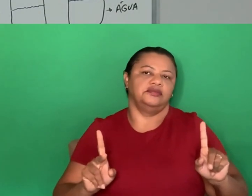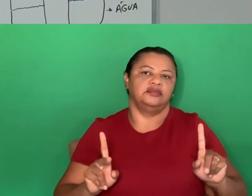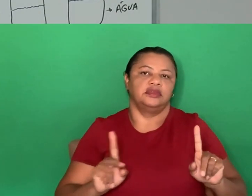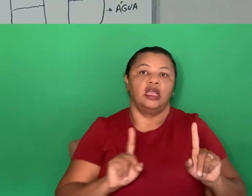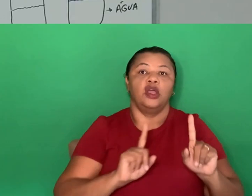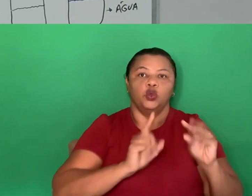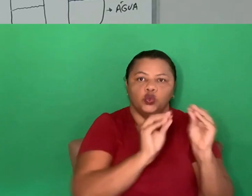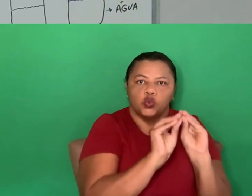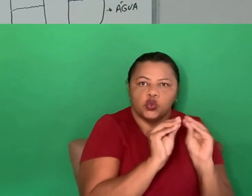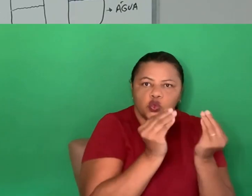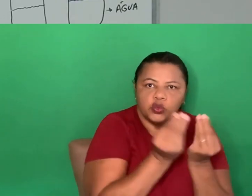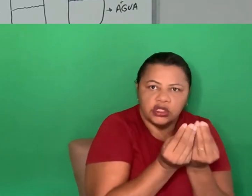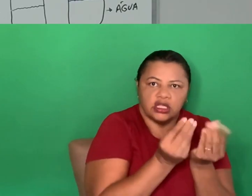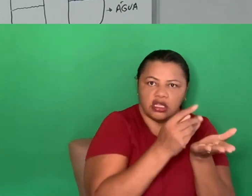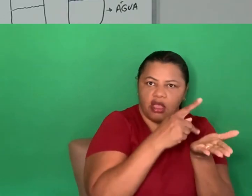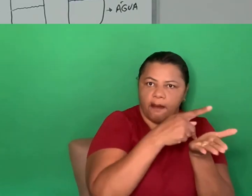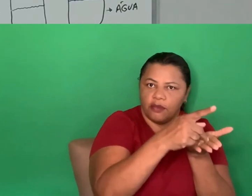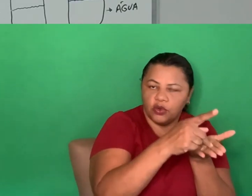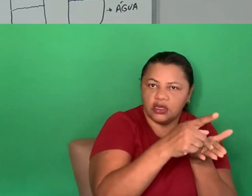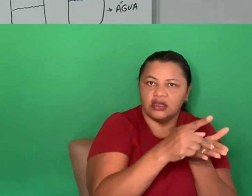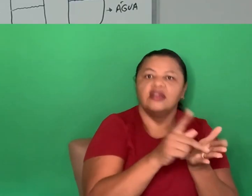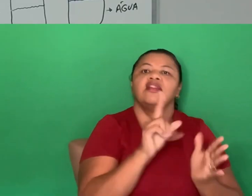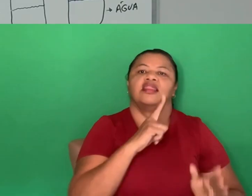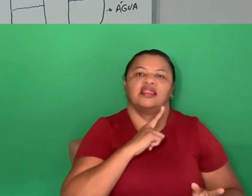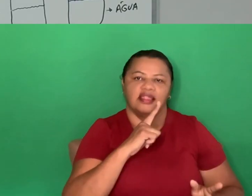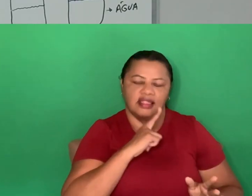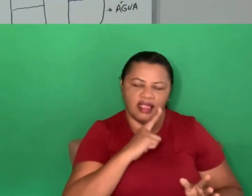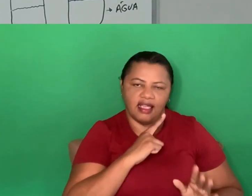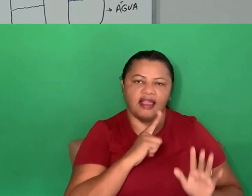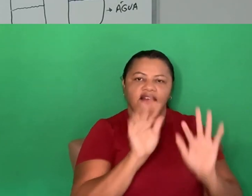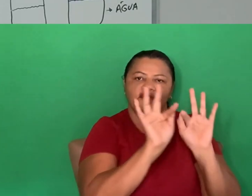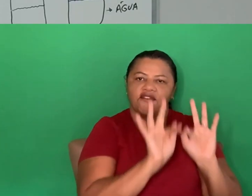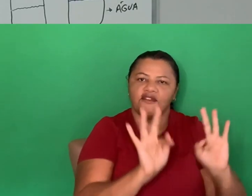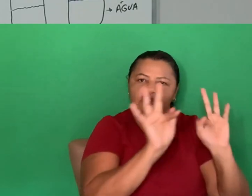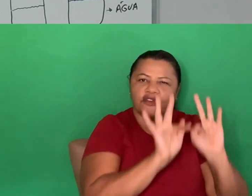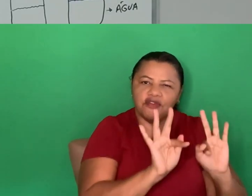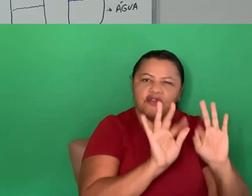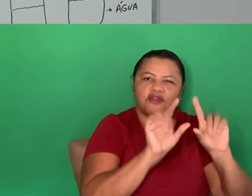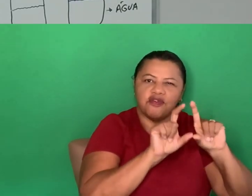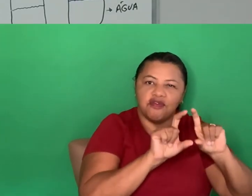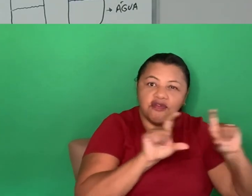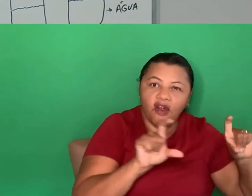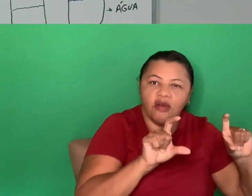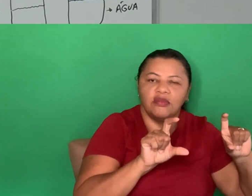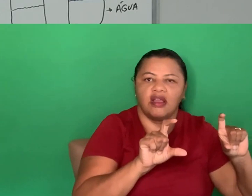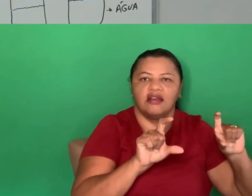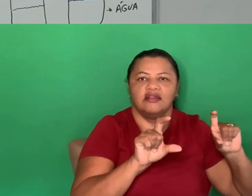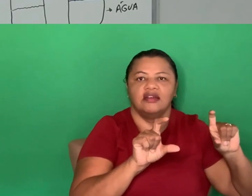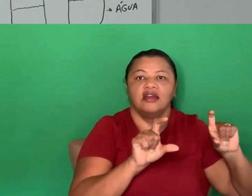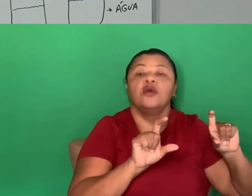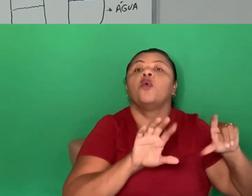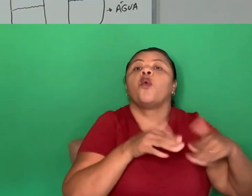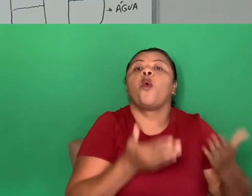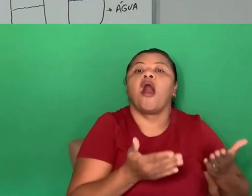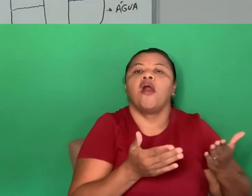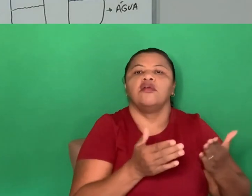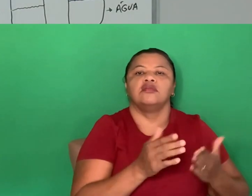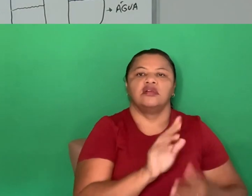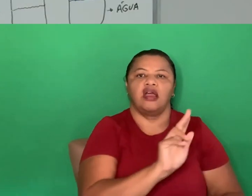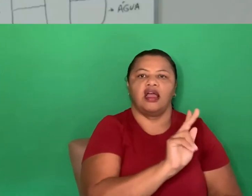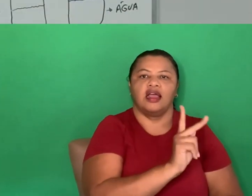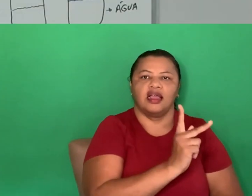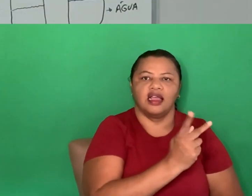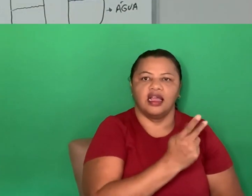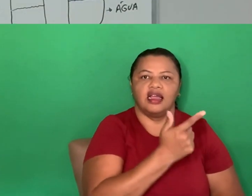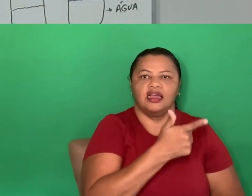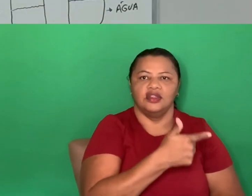Substância pura tem fórmula. Mistura não tem. Tá? Então, qual a fórmula da água? H2O. Qual